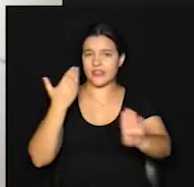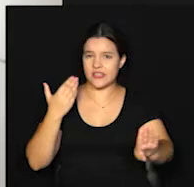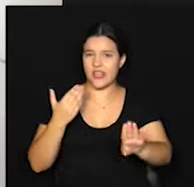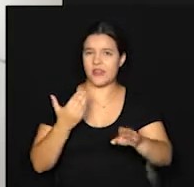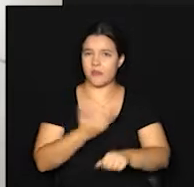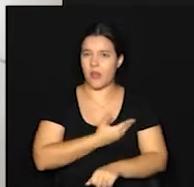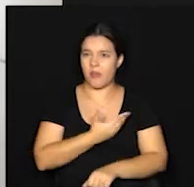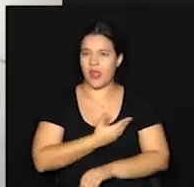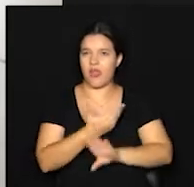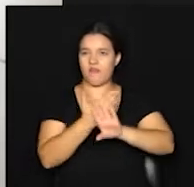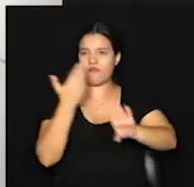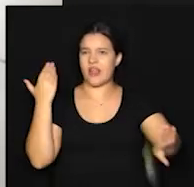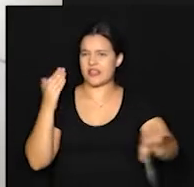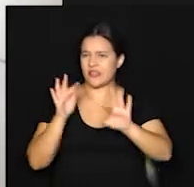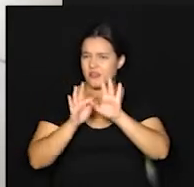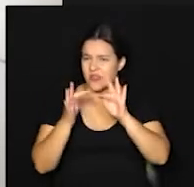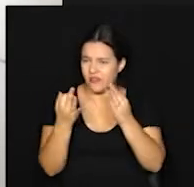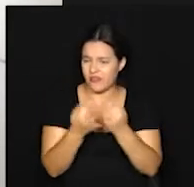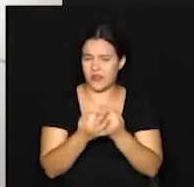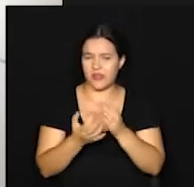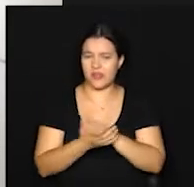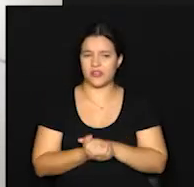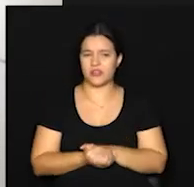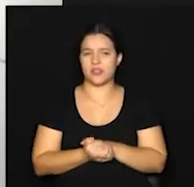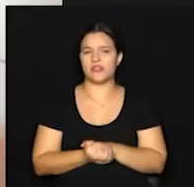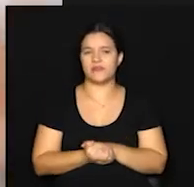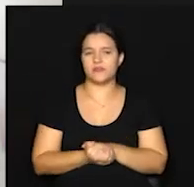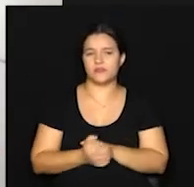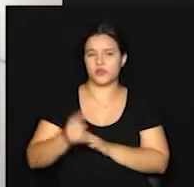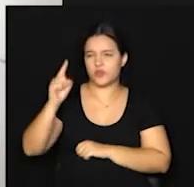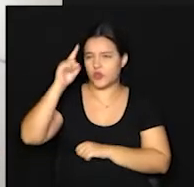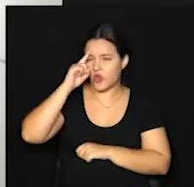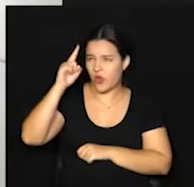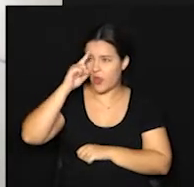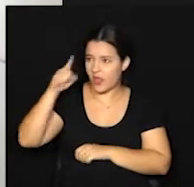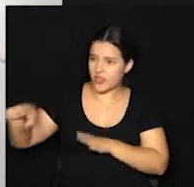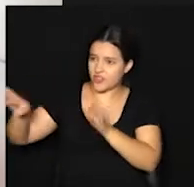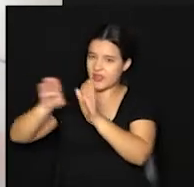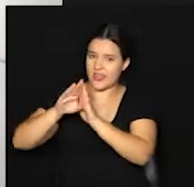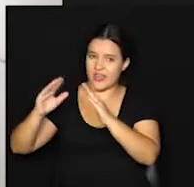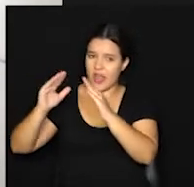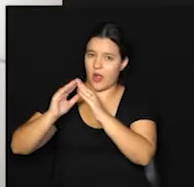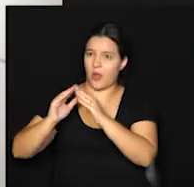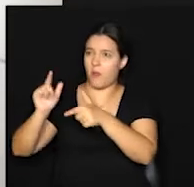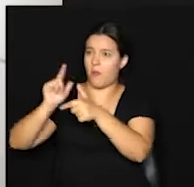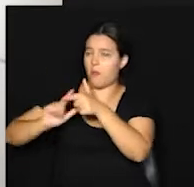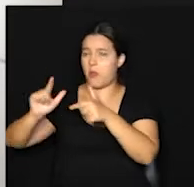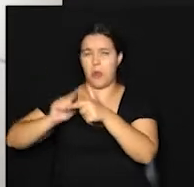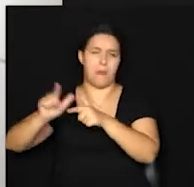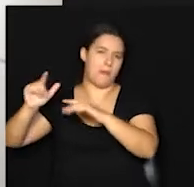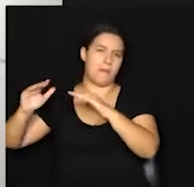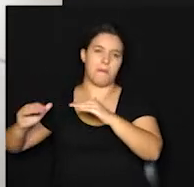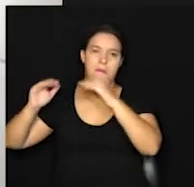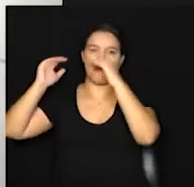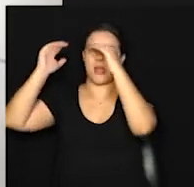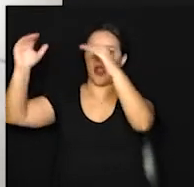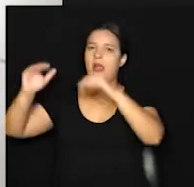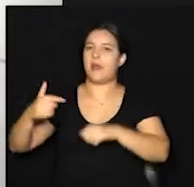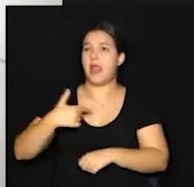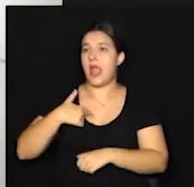dos amigos. Todos os dias ele chegava em casa com algum problema muito maior, que eu que tinha que